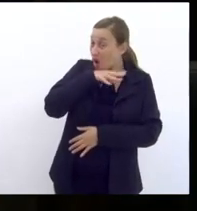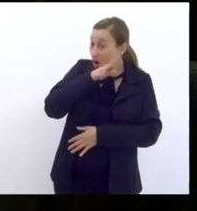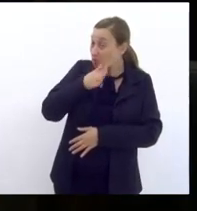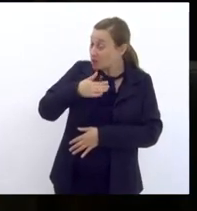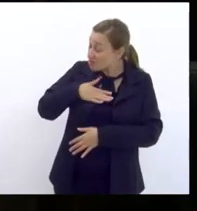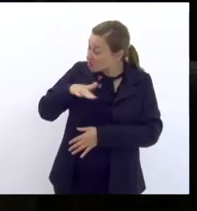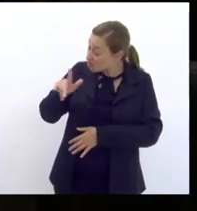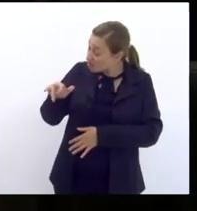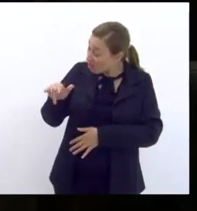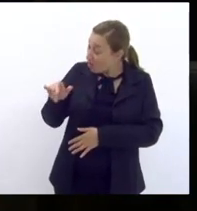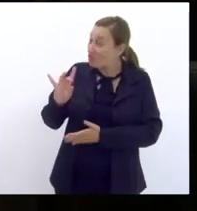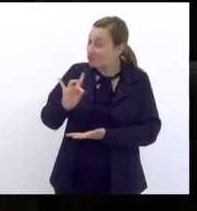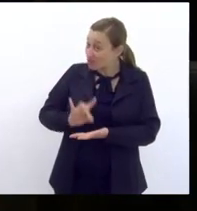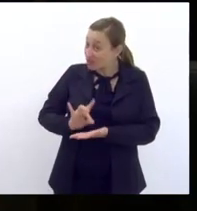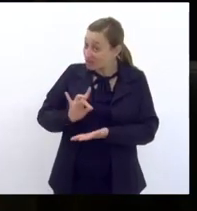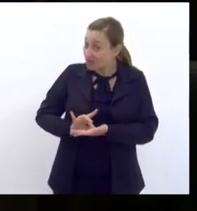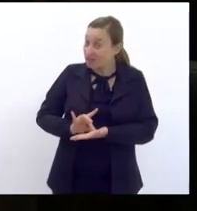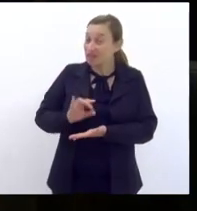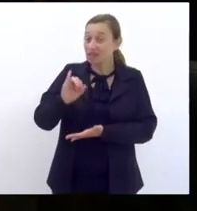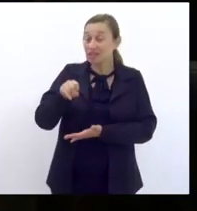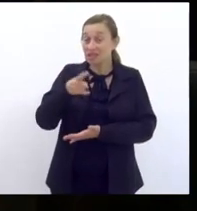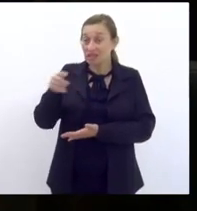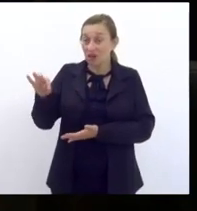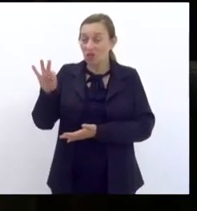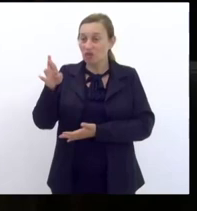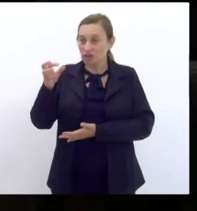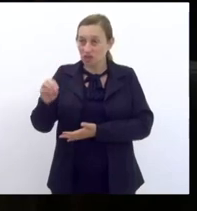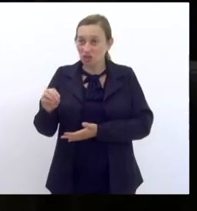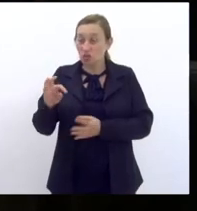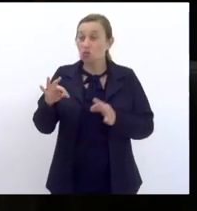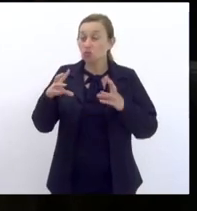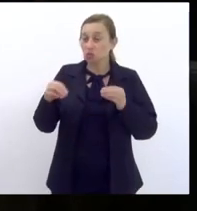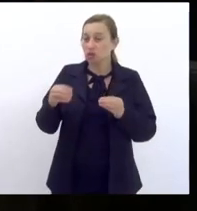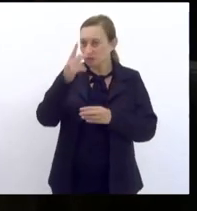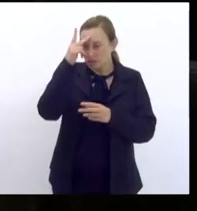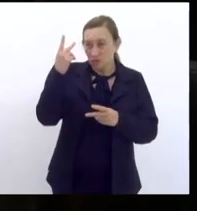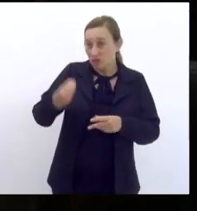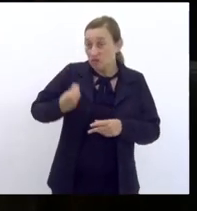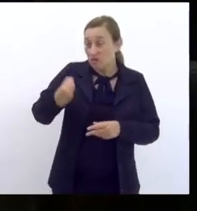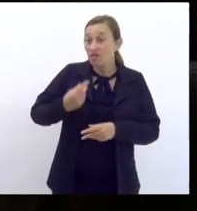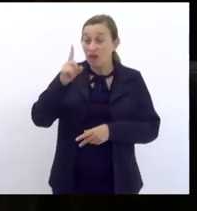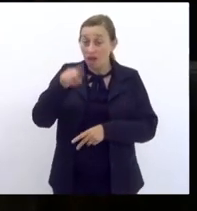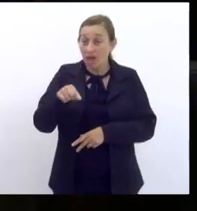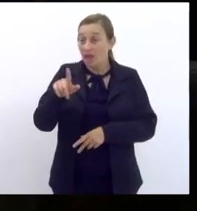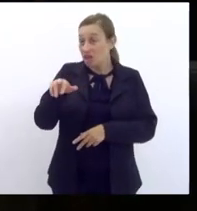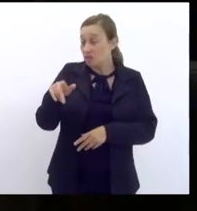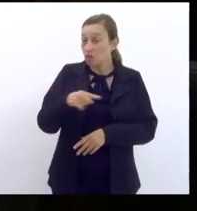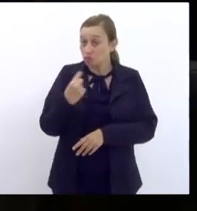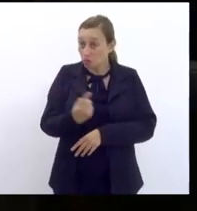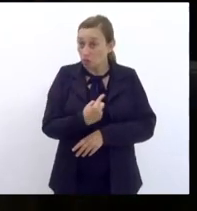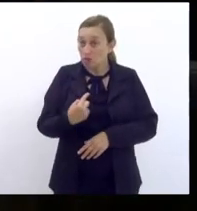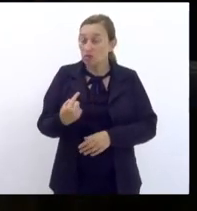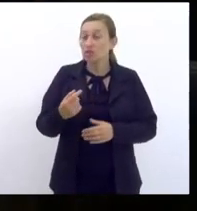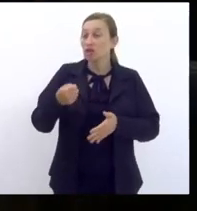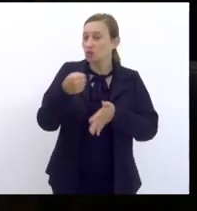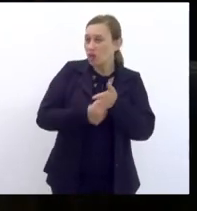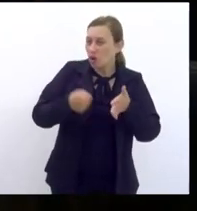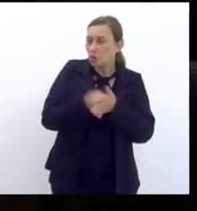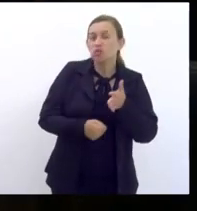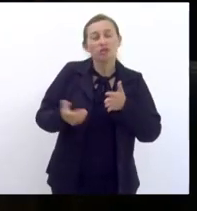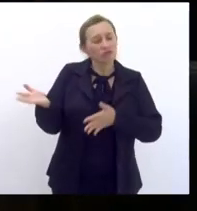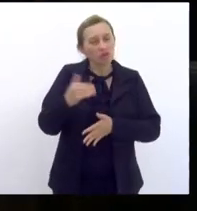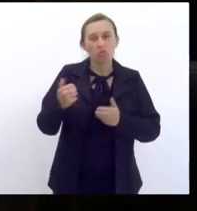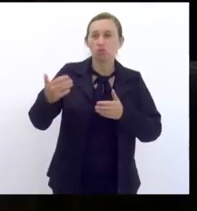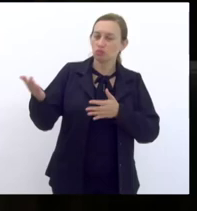verdade já dizia São Francisco tudo ser vivo é nosso irmão então por isso que eu fico ali na luta vamos lutar